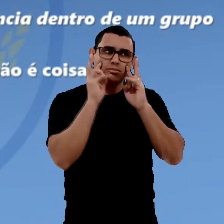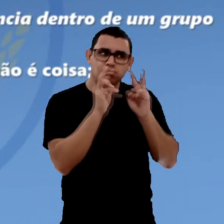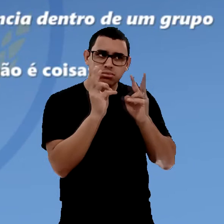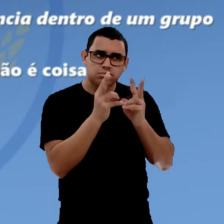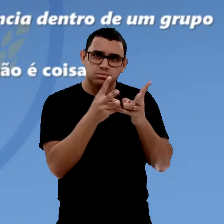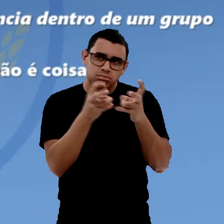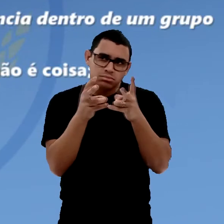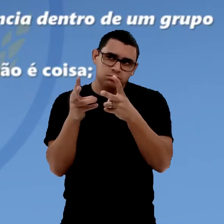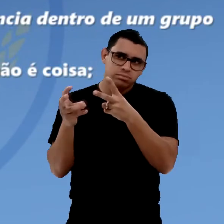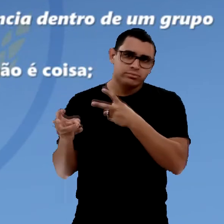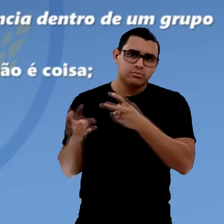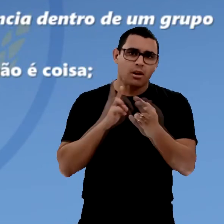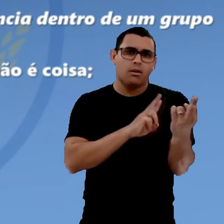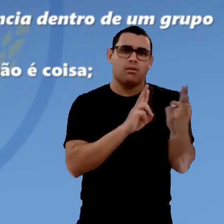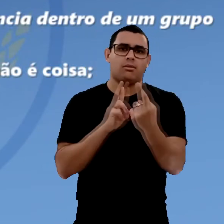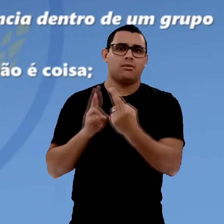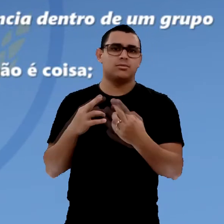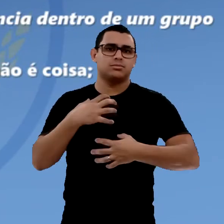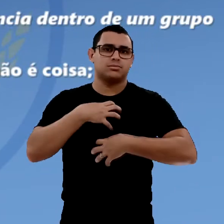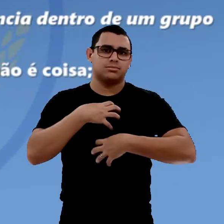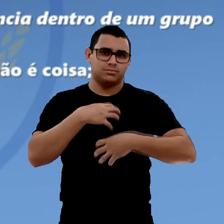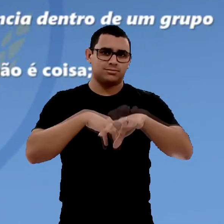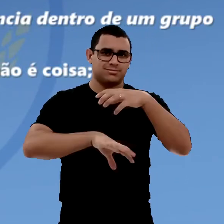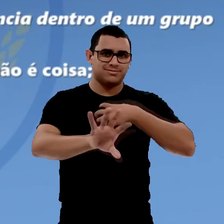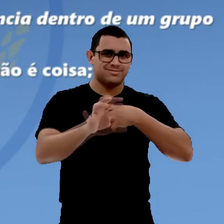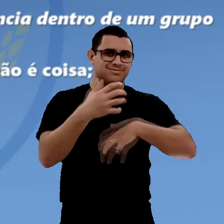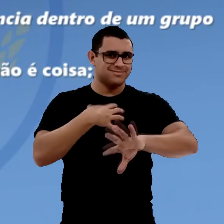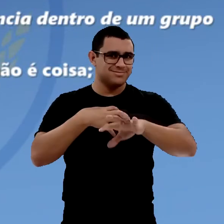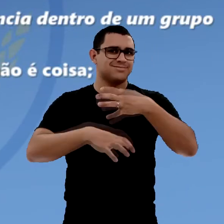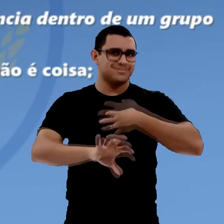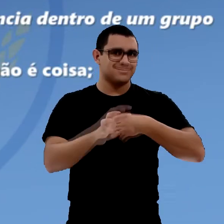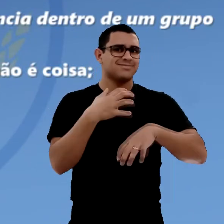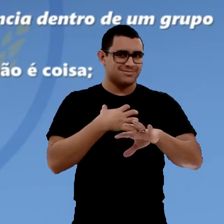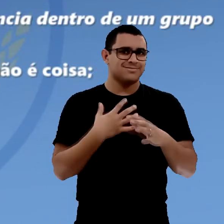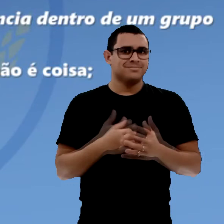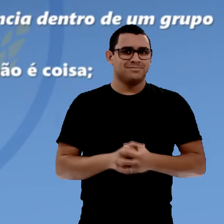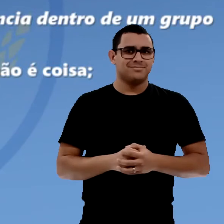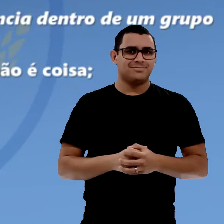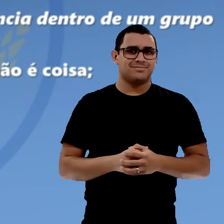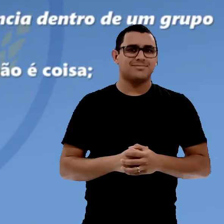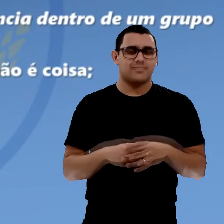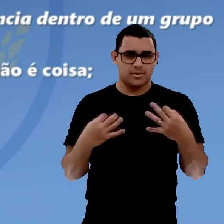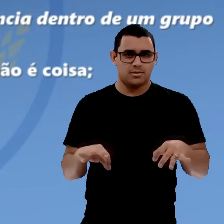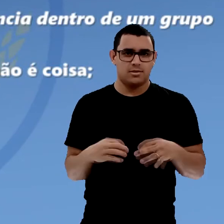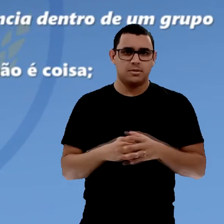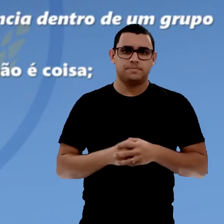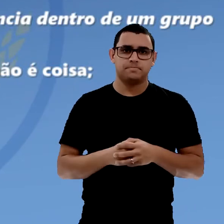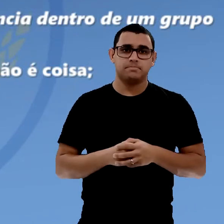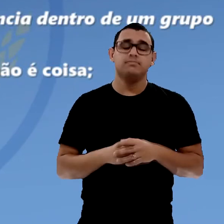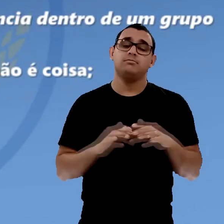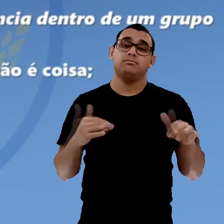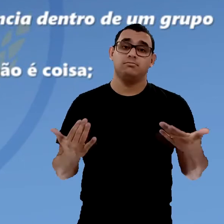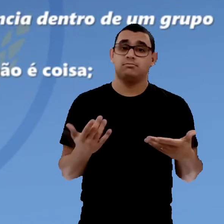observando como é aquela relação de um indivíduo com os demais membros da